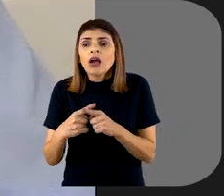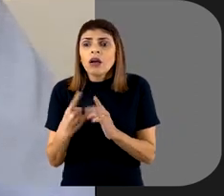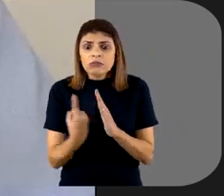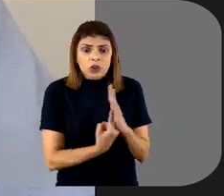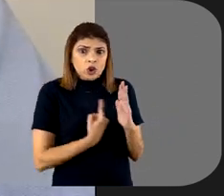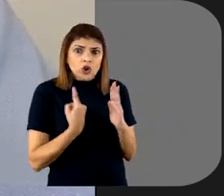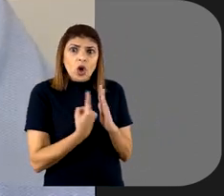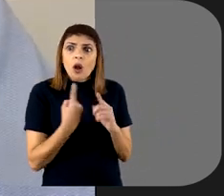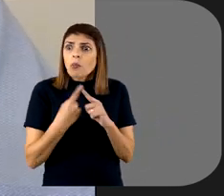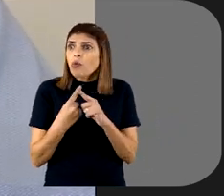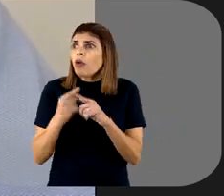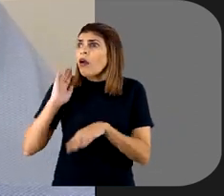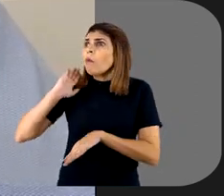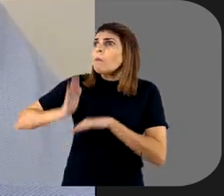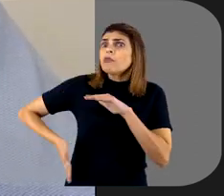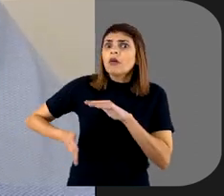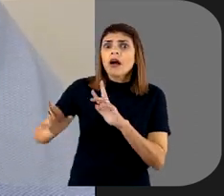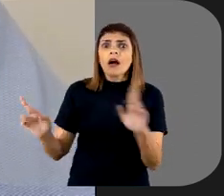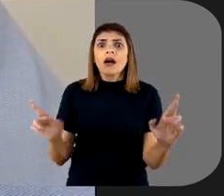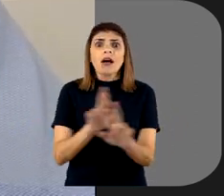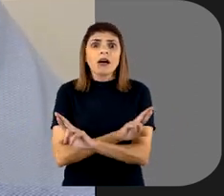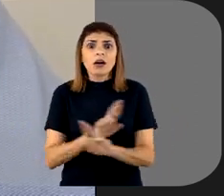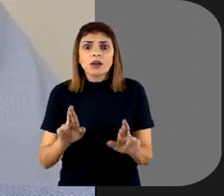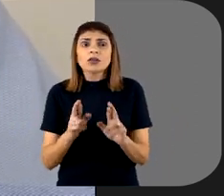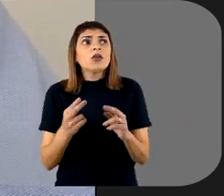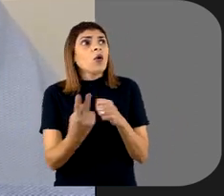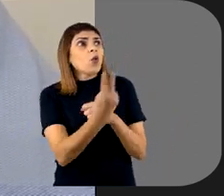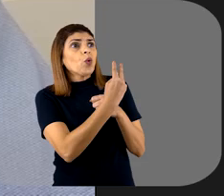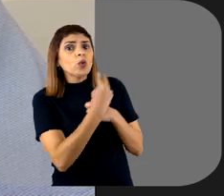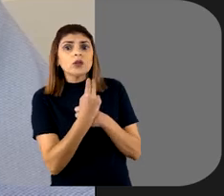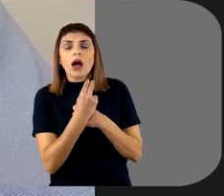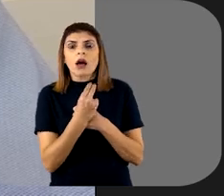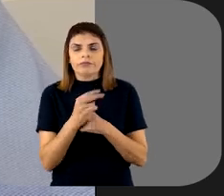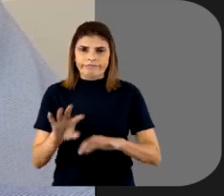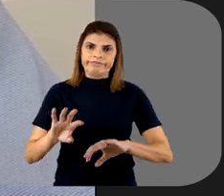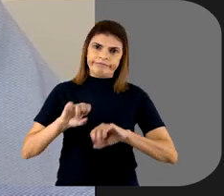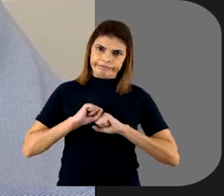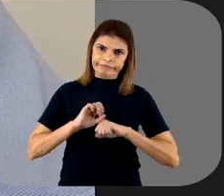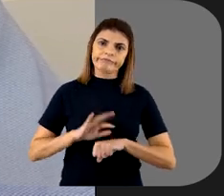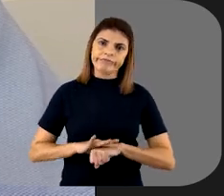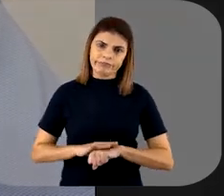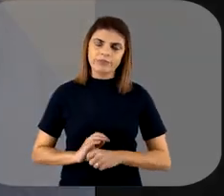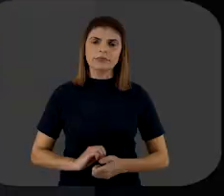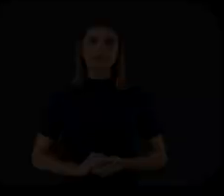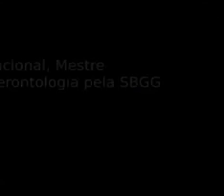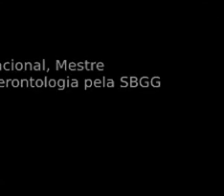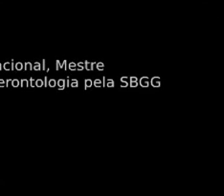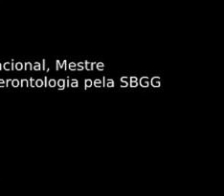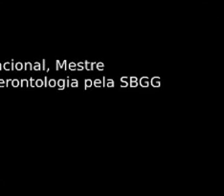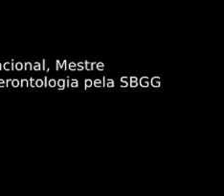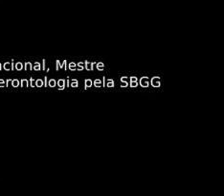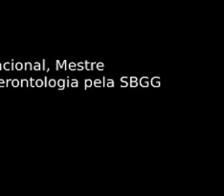ainda precisa manter essas condutas relacionadas ao cuidado para evitar o contágio, né?